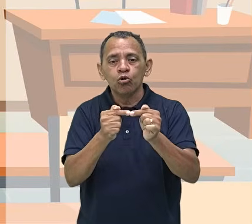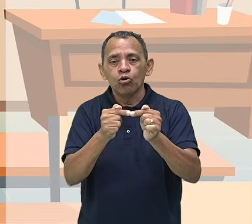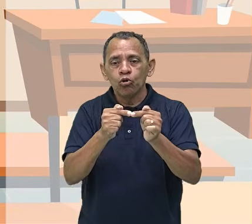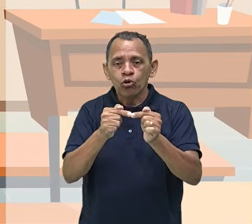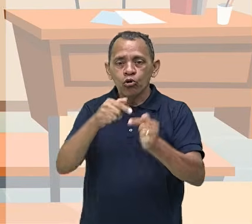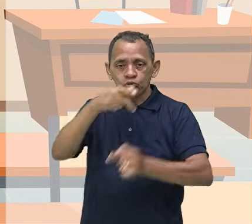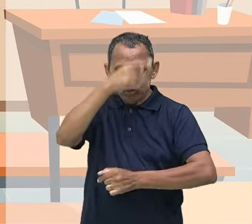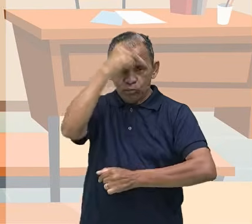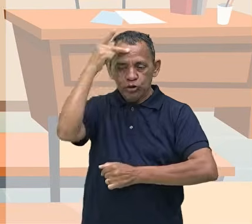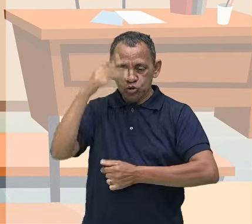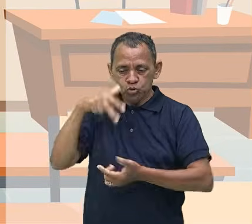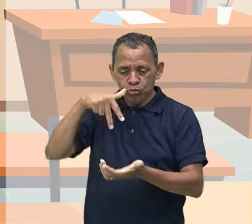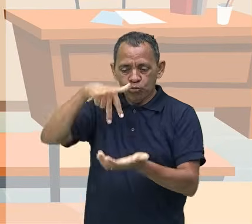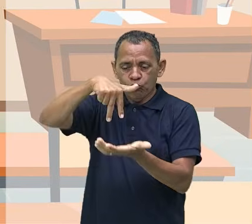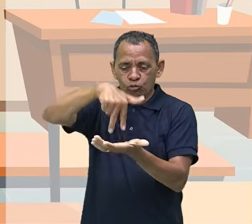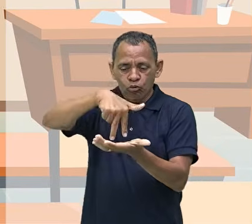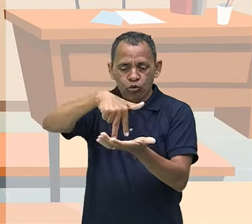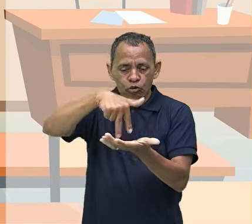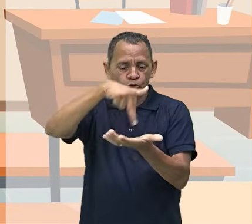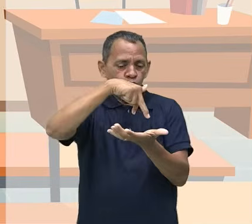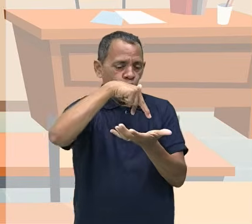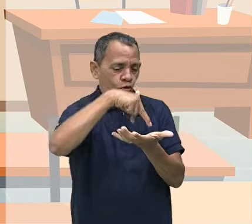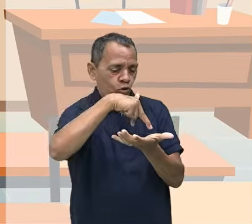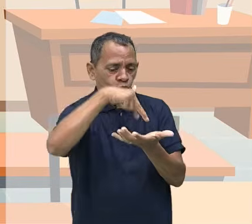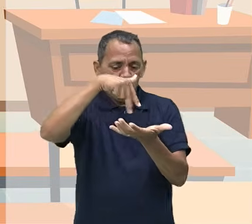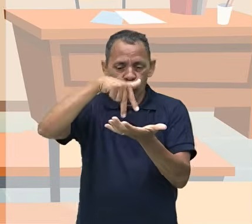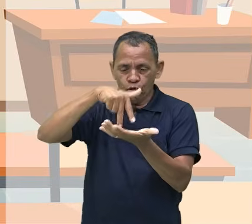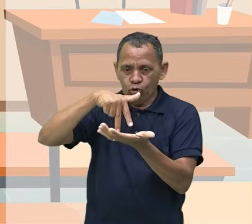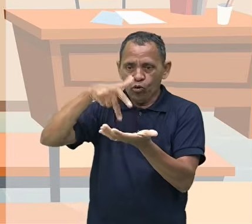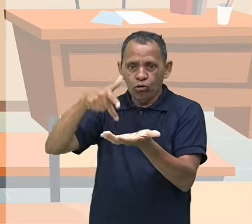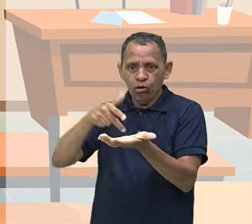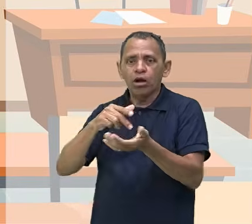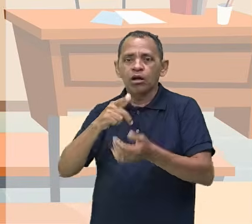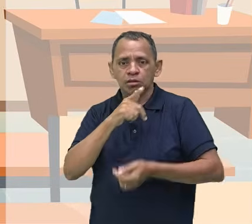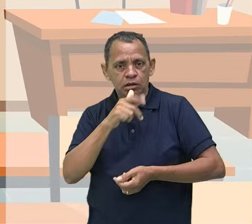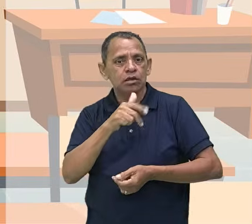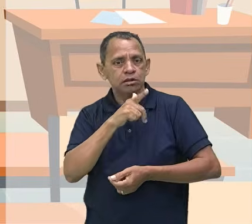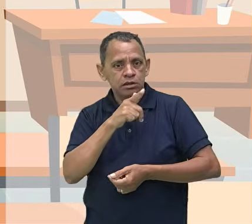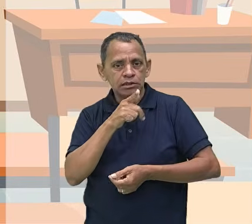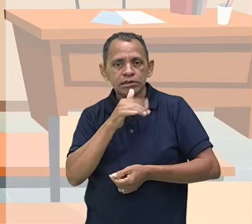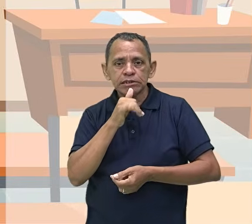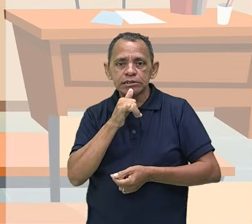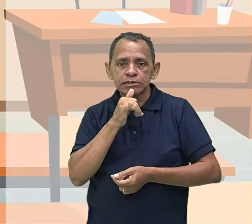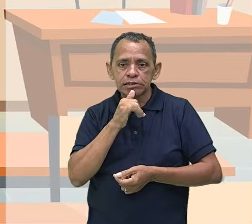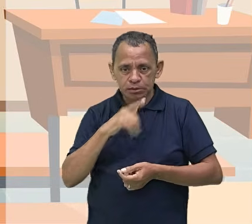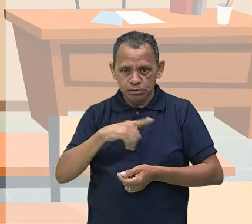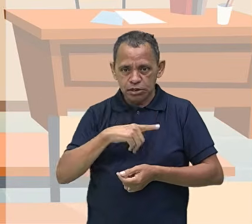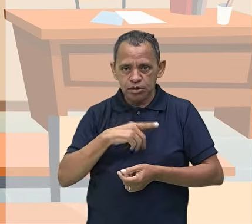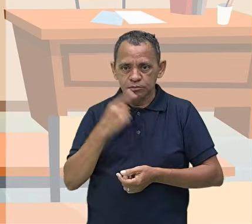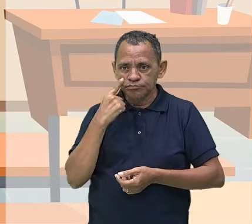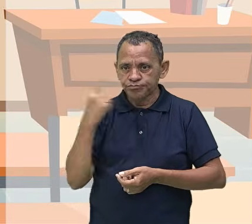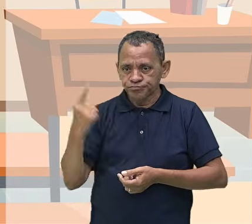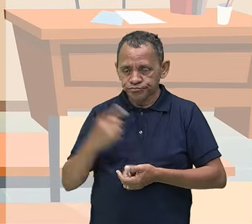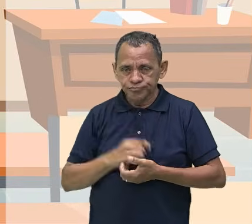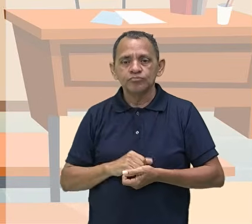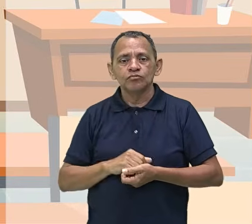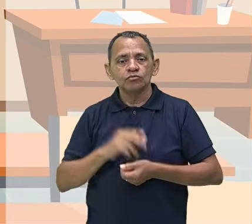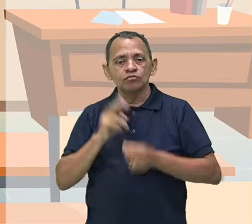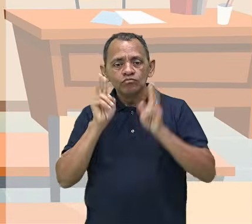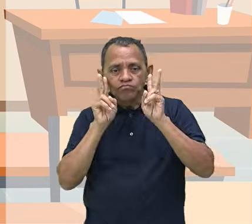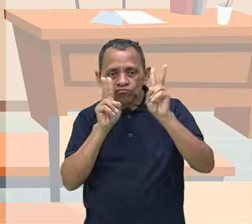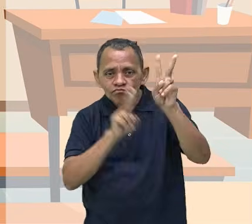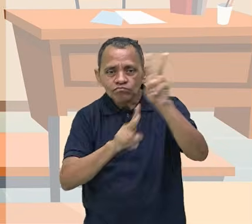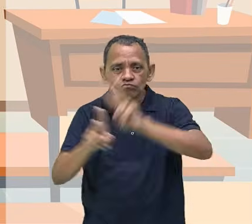lado e para o outro. Por exemplo, aí nós temos o exemplo do aluno olhando para os colegas, né, que poderiam